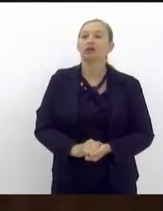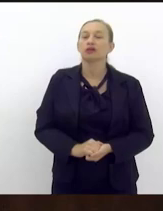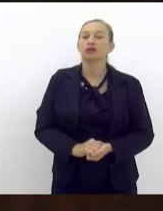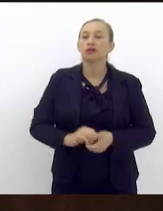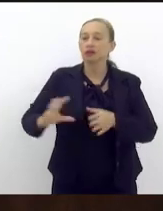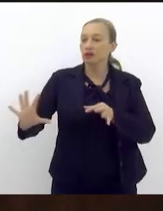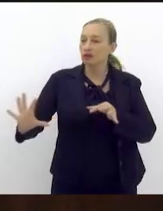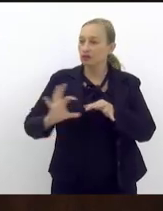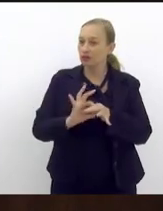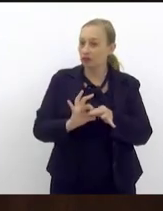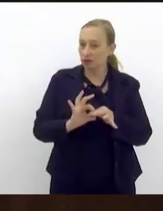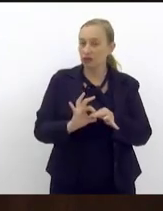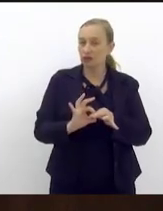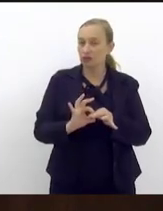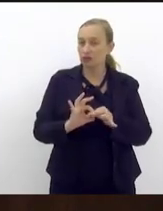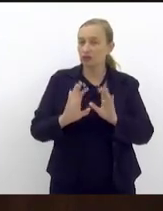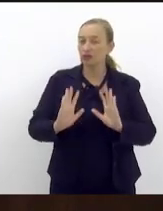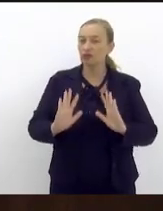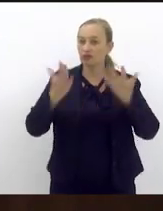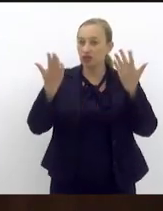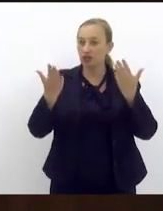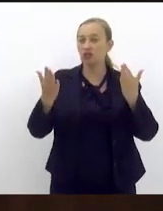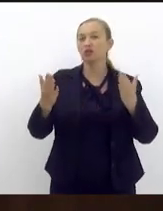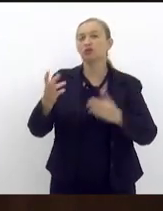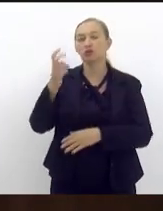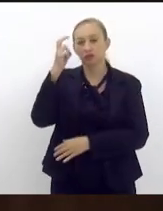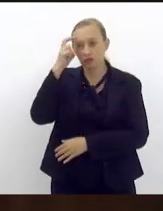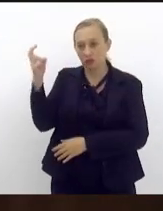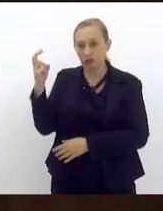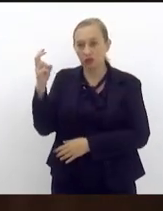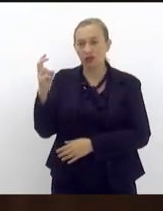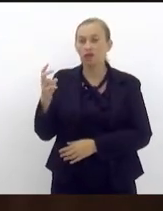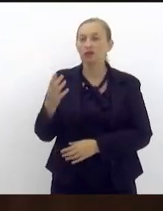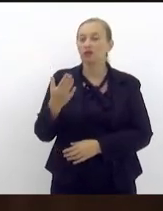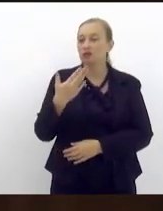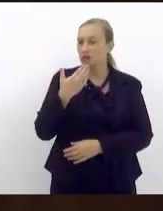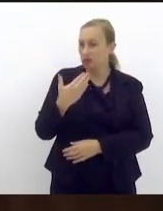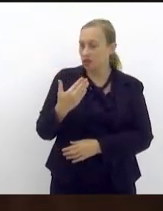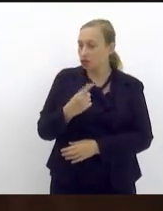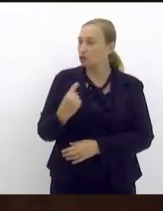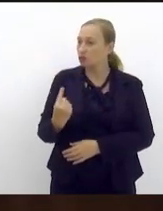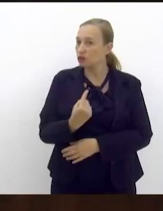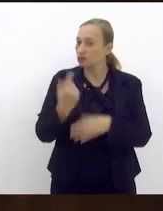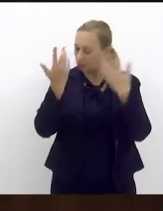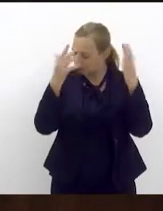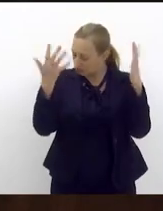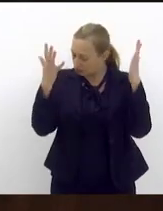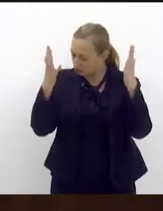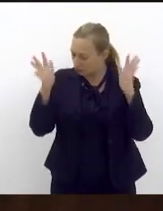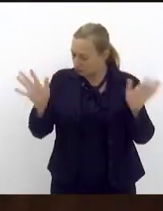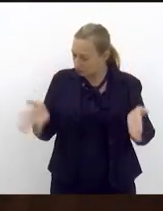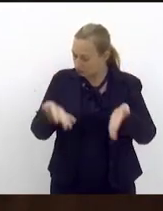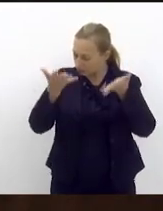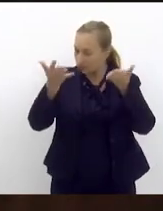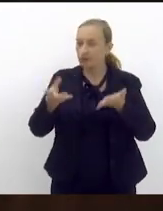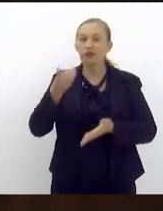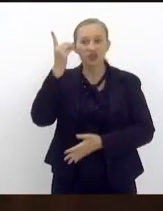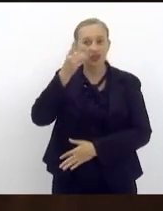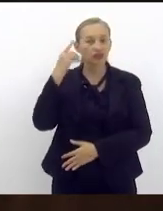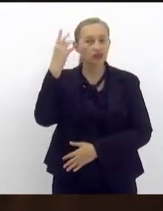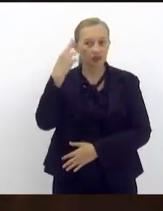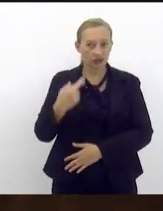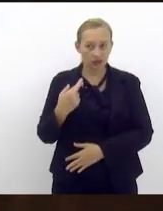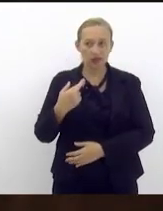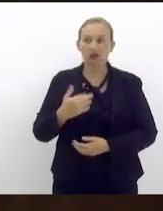vínculo com a realização de eventos culturais eram essas nossas considerações aplaudindo aqui a iniciativa da deputada